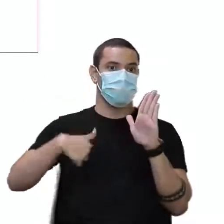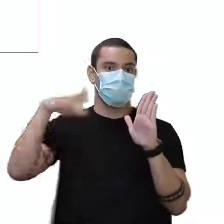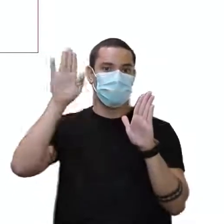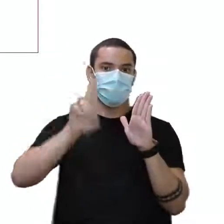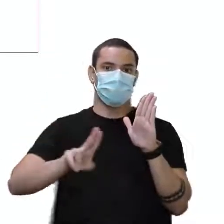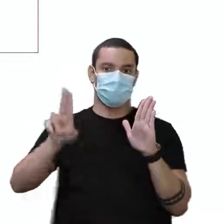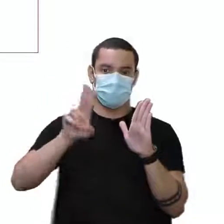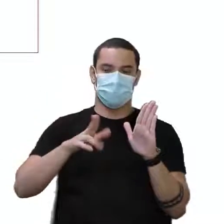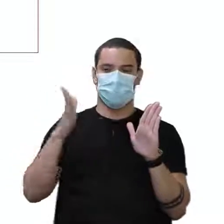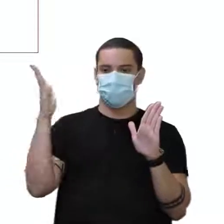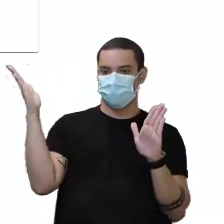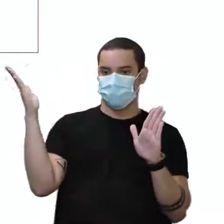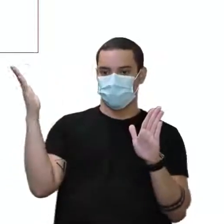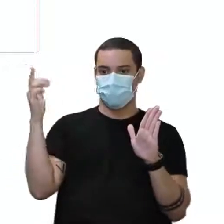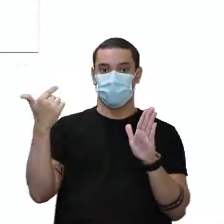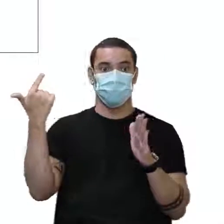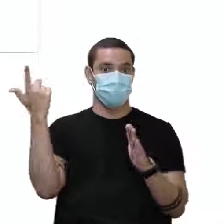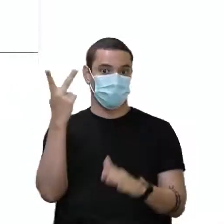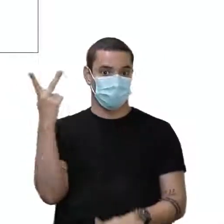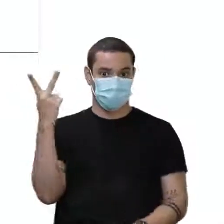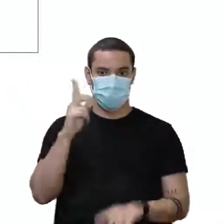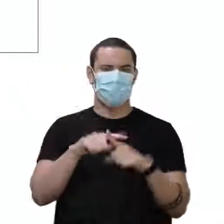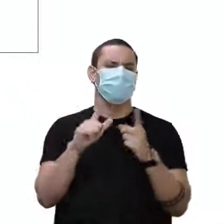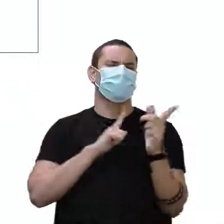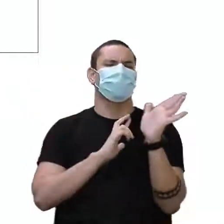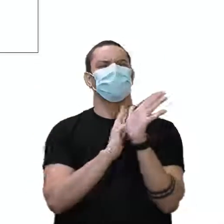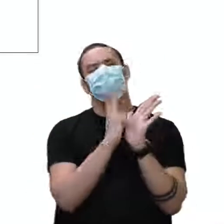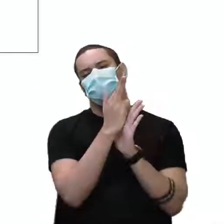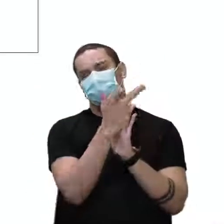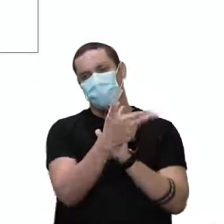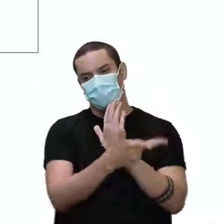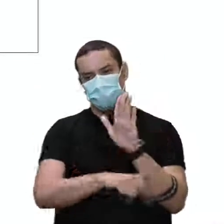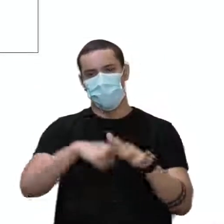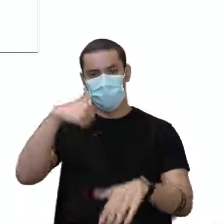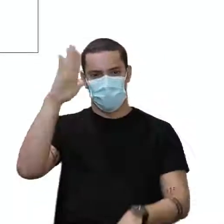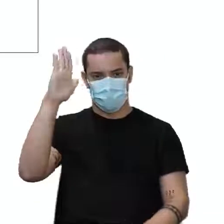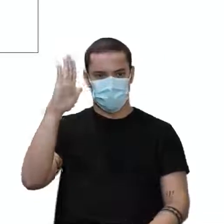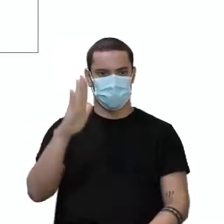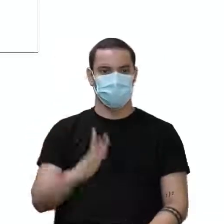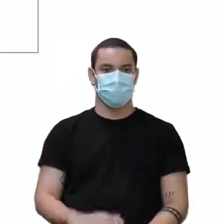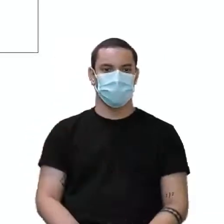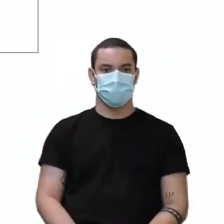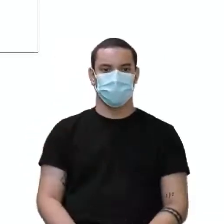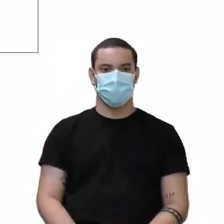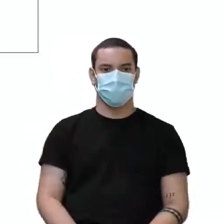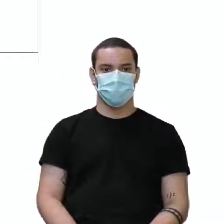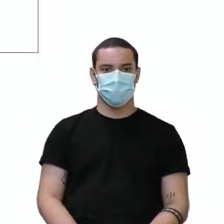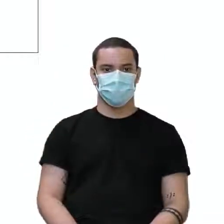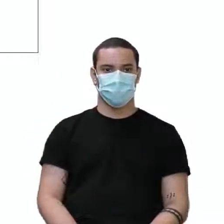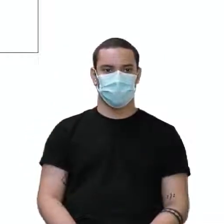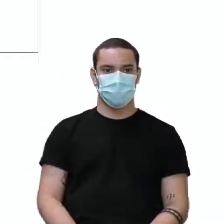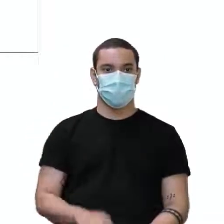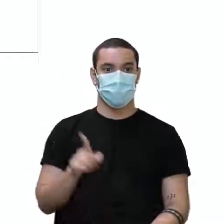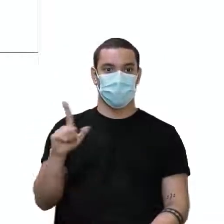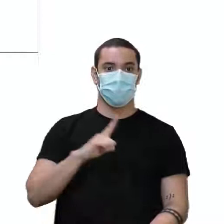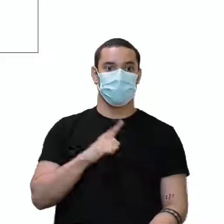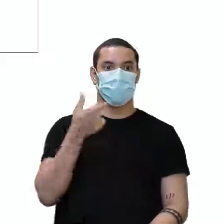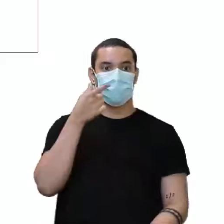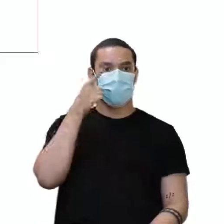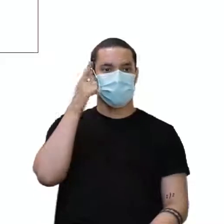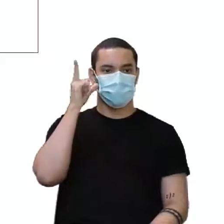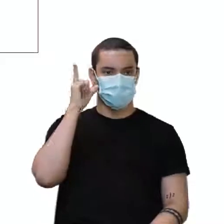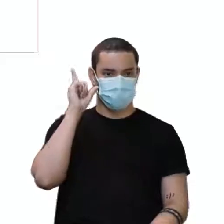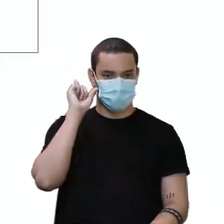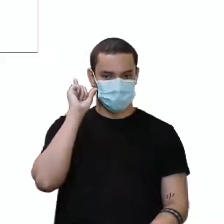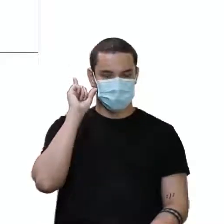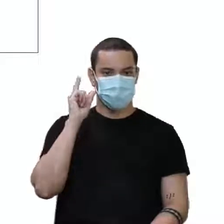present perfect a lista com os mais usados, mas obviamente tem vários outros, ok? Então, nós temos aqui yesterday,